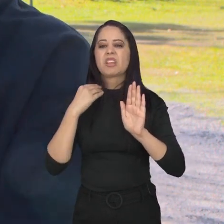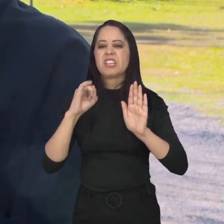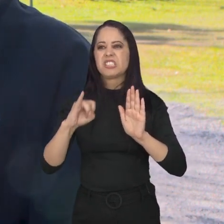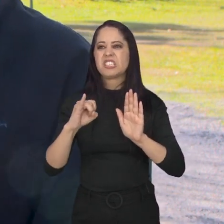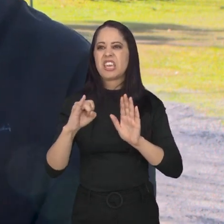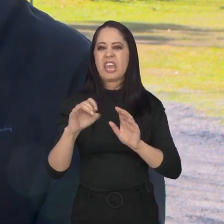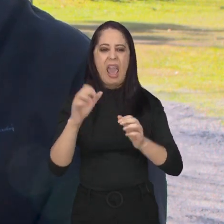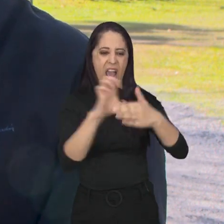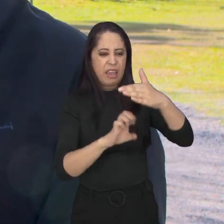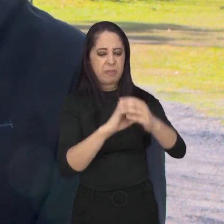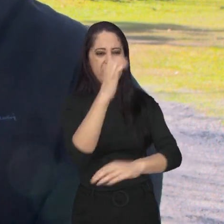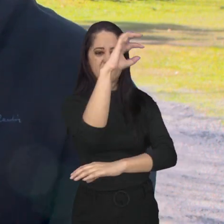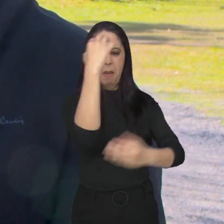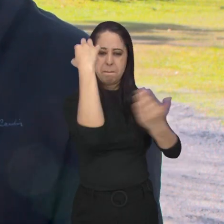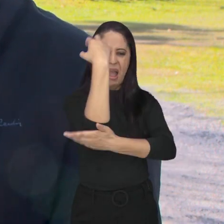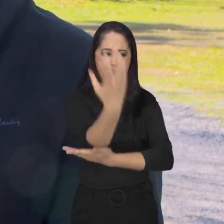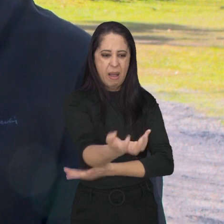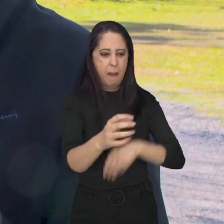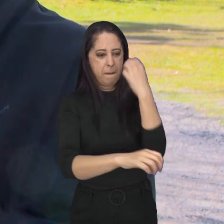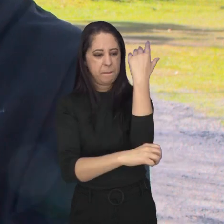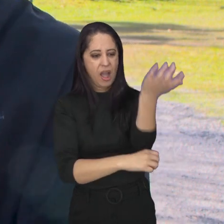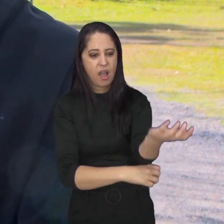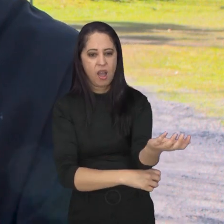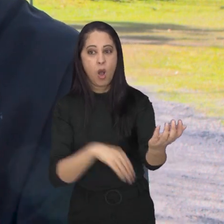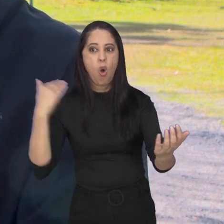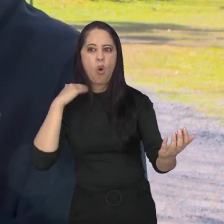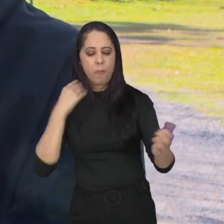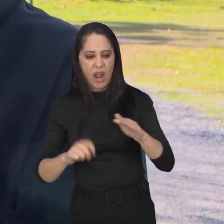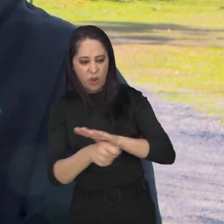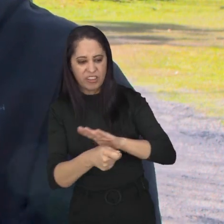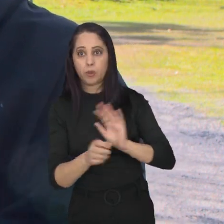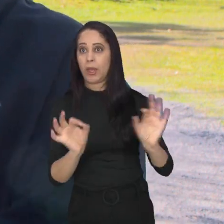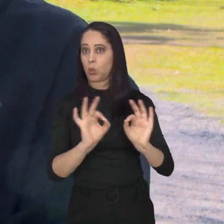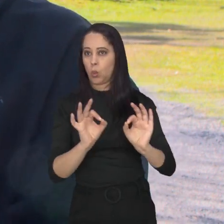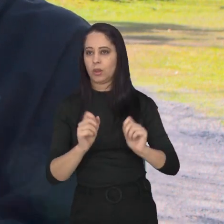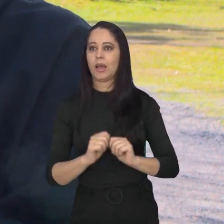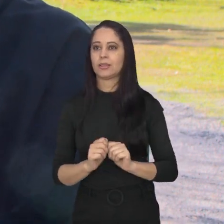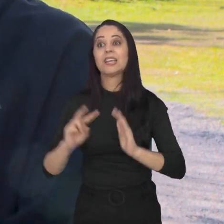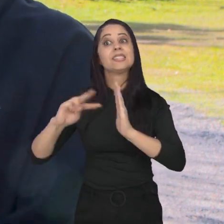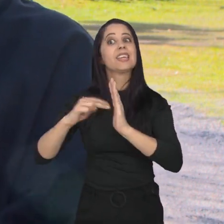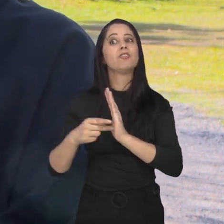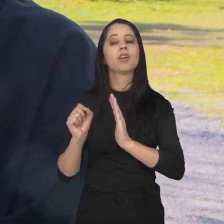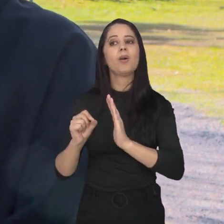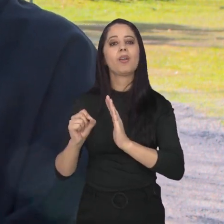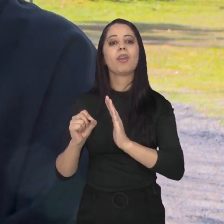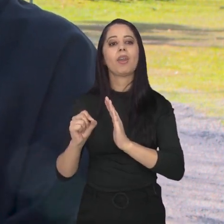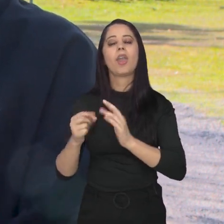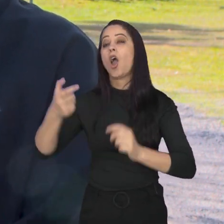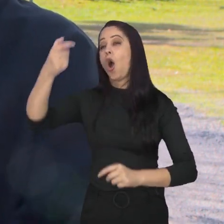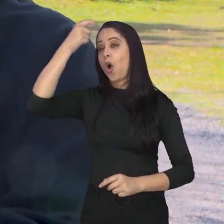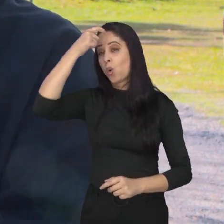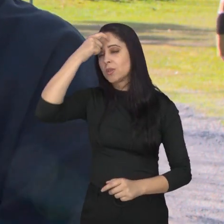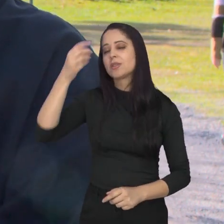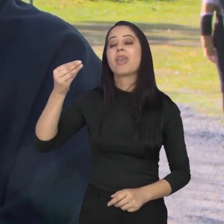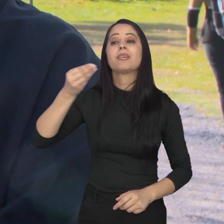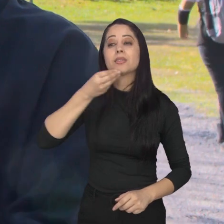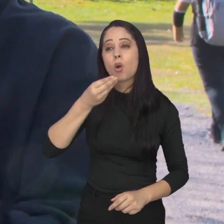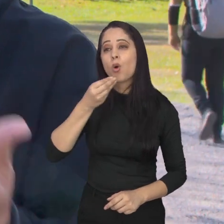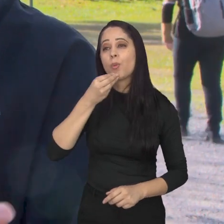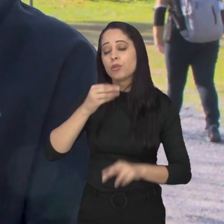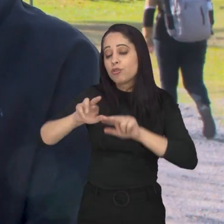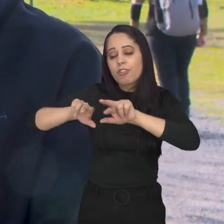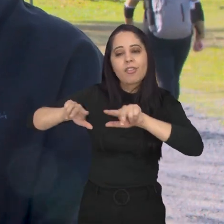população, perdendo saúde a cada dia. Né? E o lado positivo, segundo o pesquisador, é que, aos poucos, o poder público